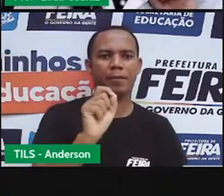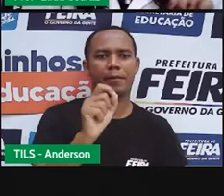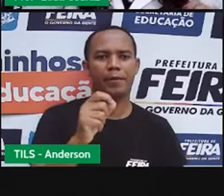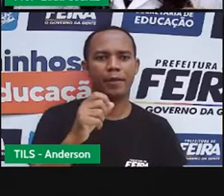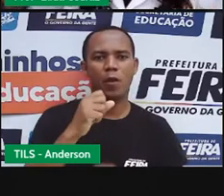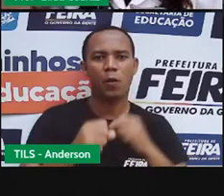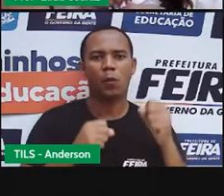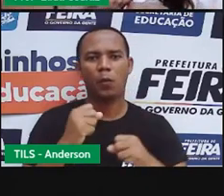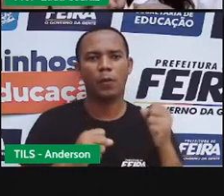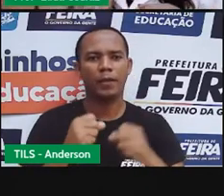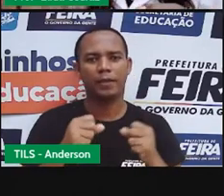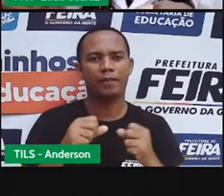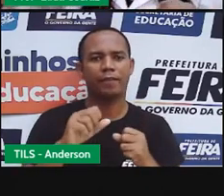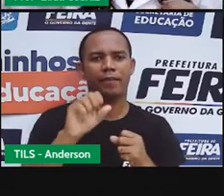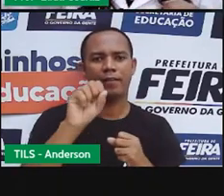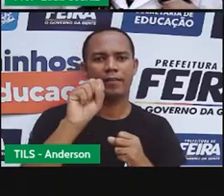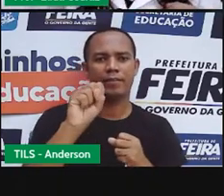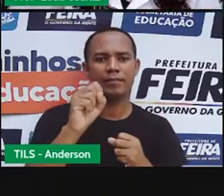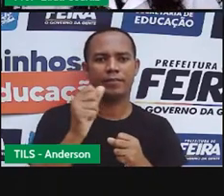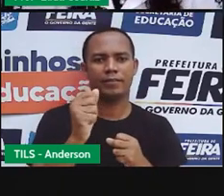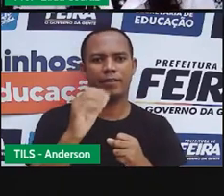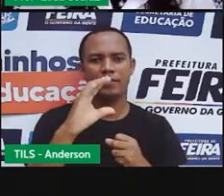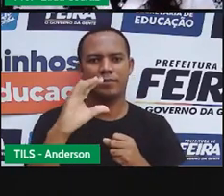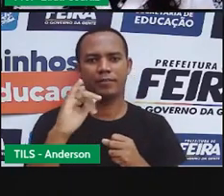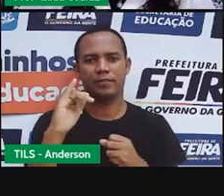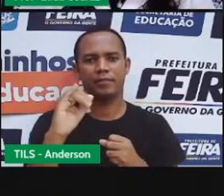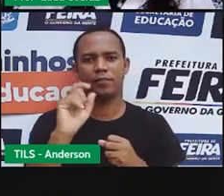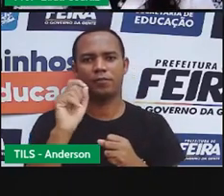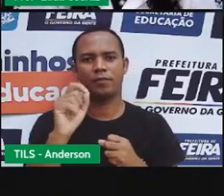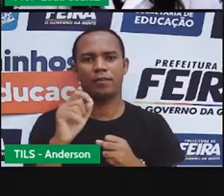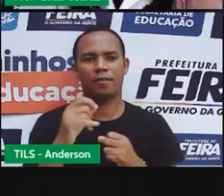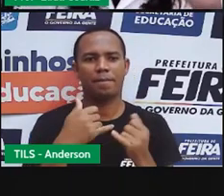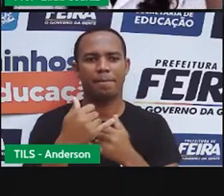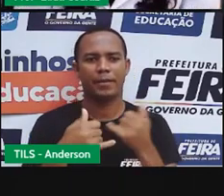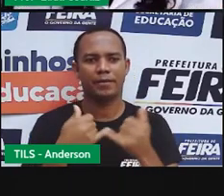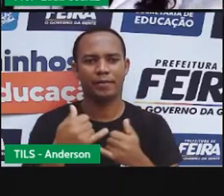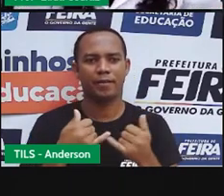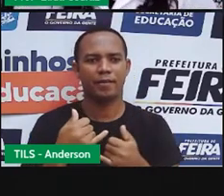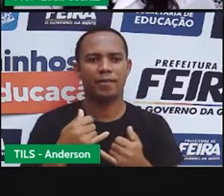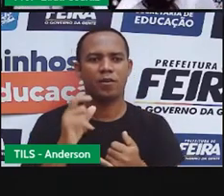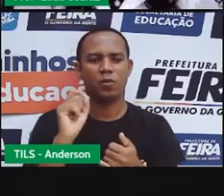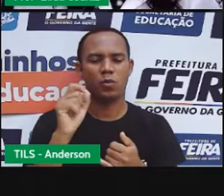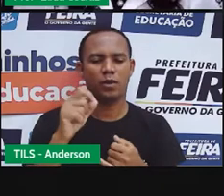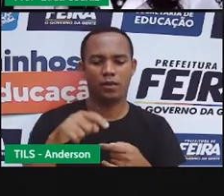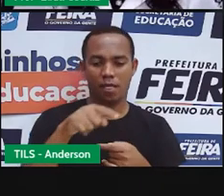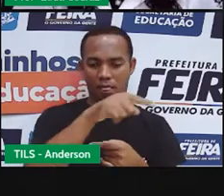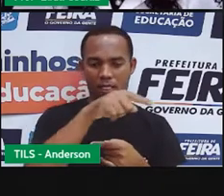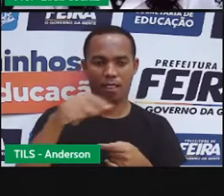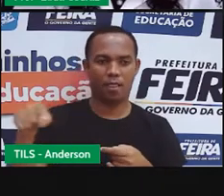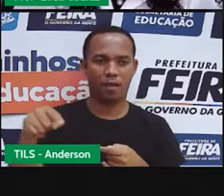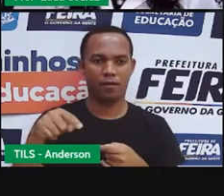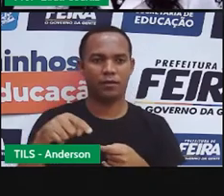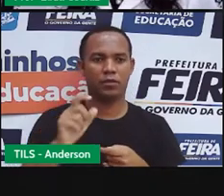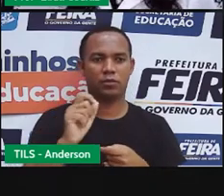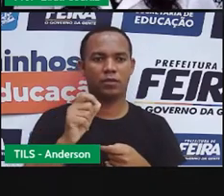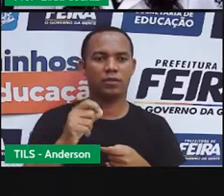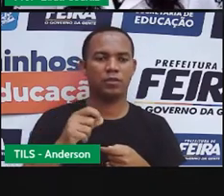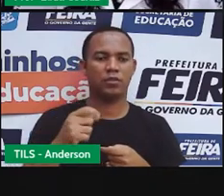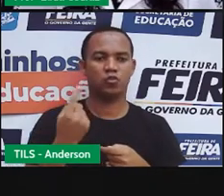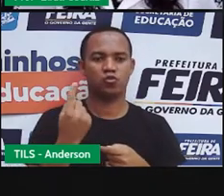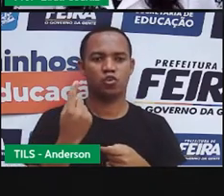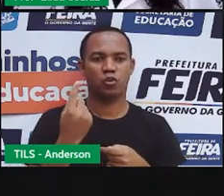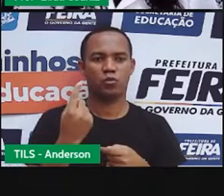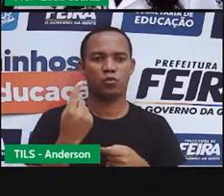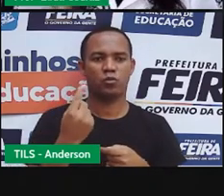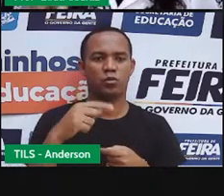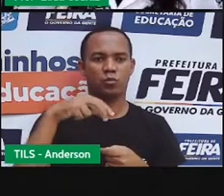nome. Faz um risco no chão para indicar a chegada e um outro risco para indicar a partida.